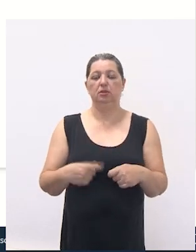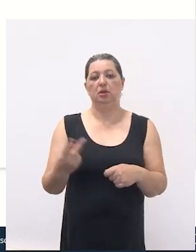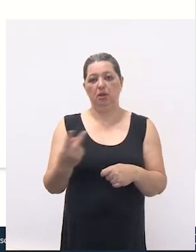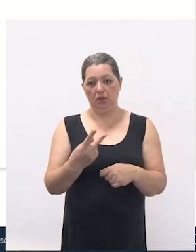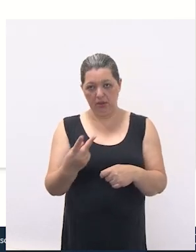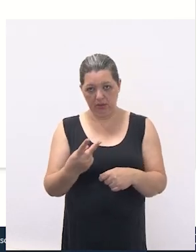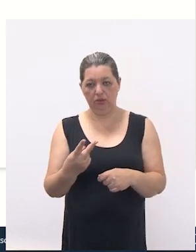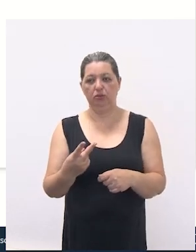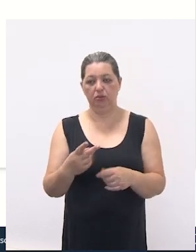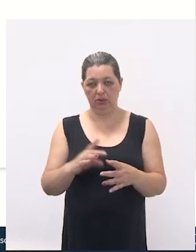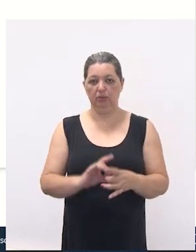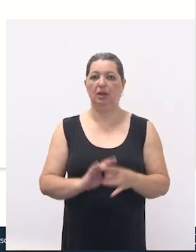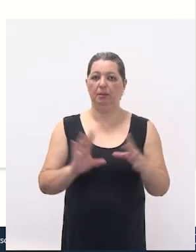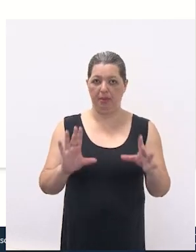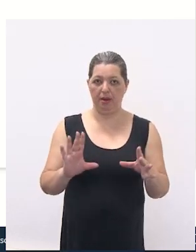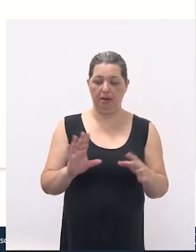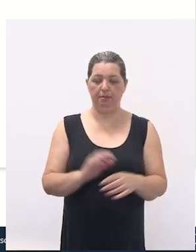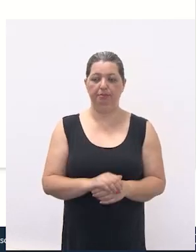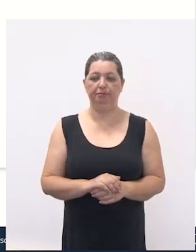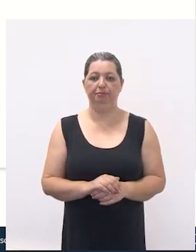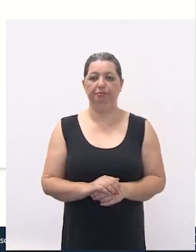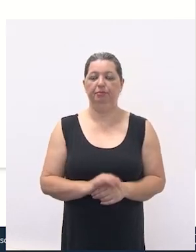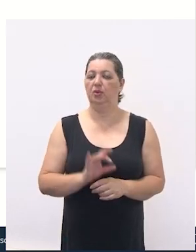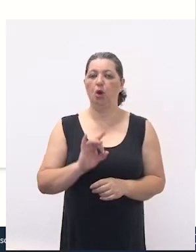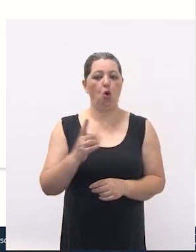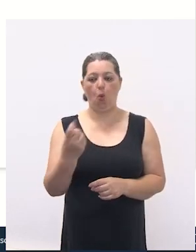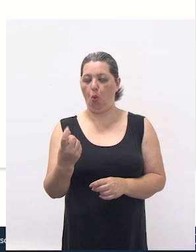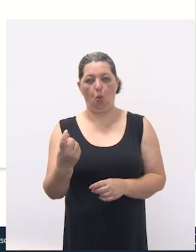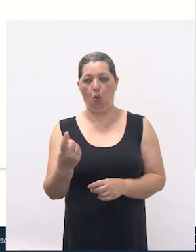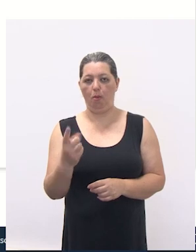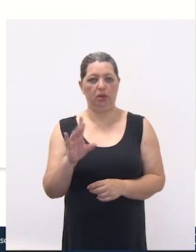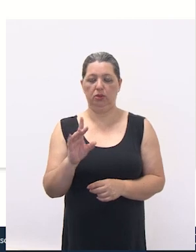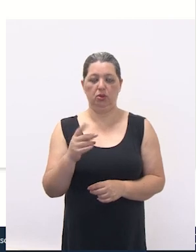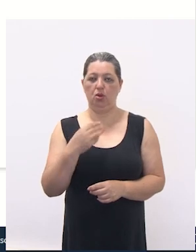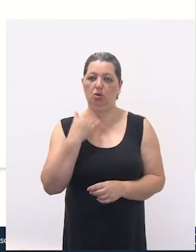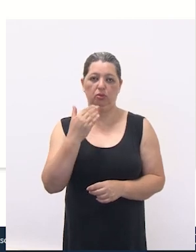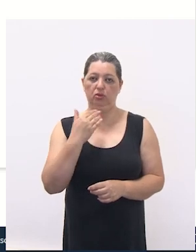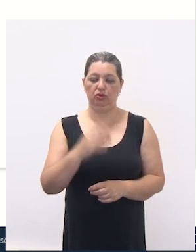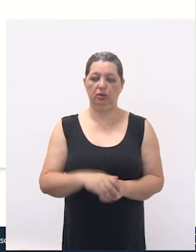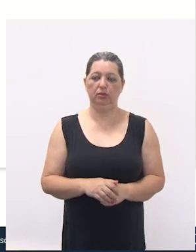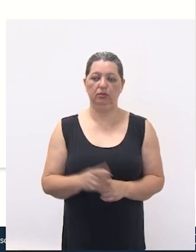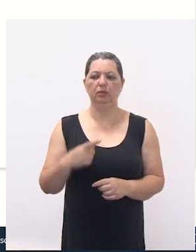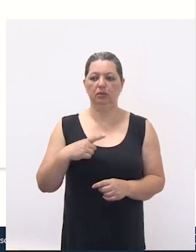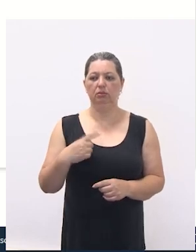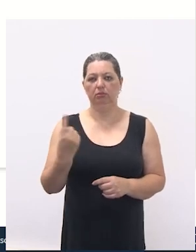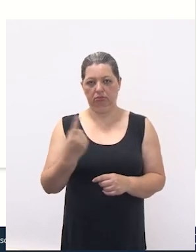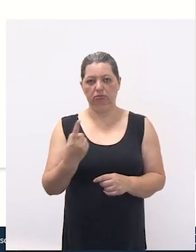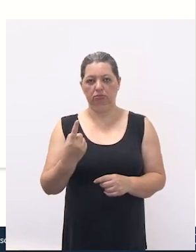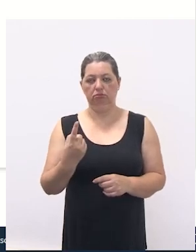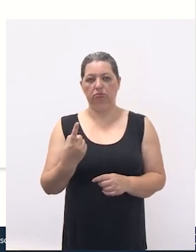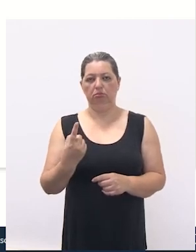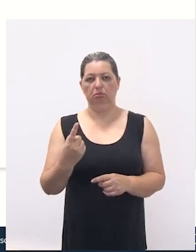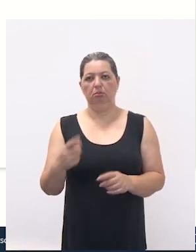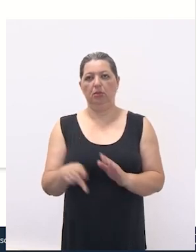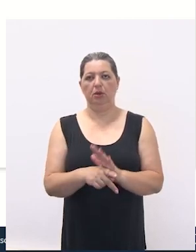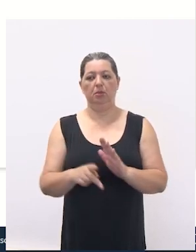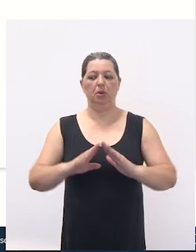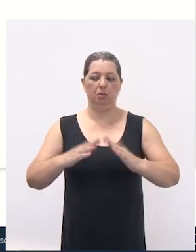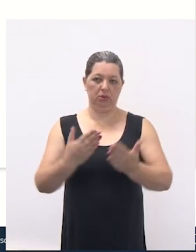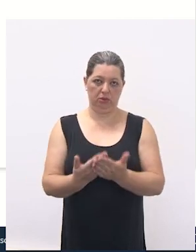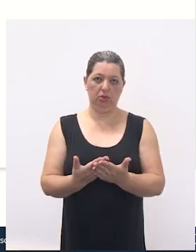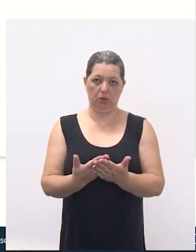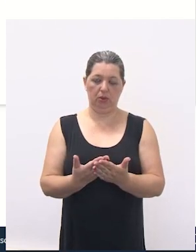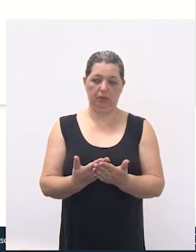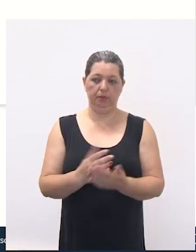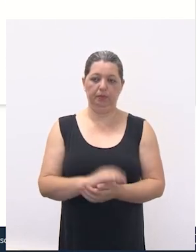Não é você valida uma e vale para todas. Então você faz a primeira, como eu tenho uma escola só aparece Luzia de Abreu.